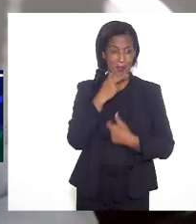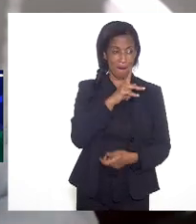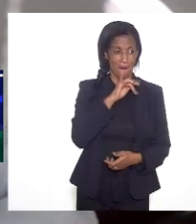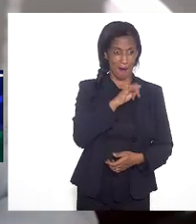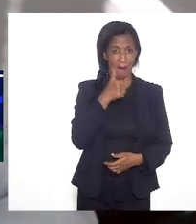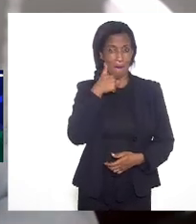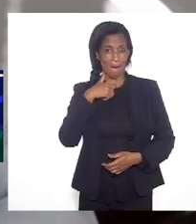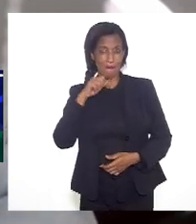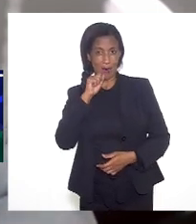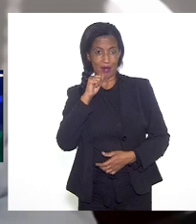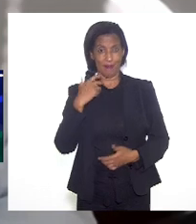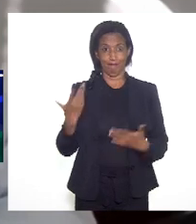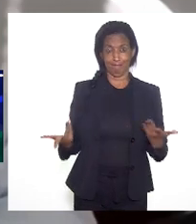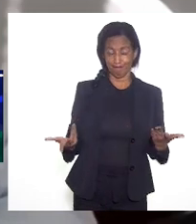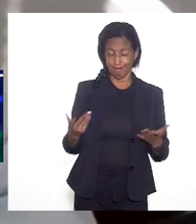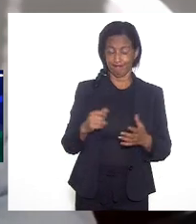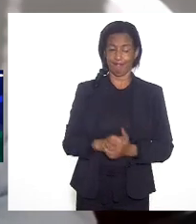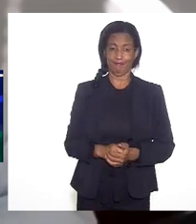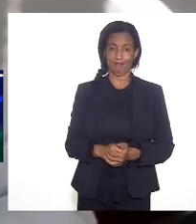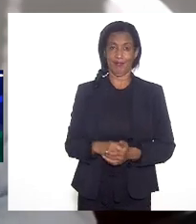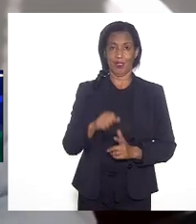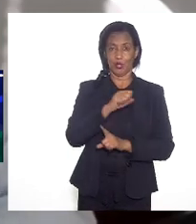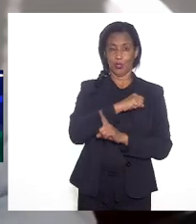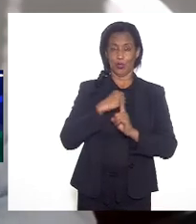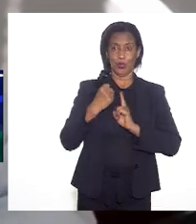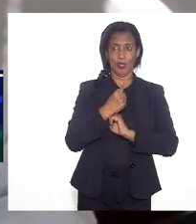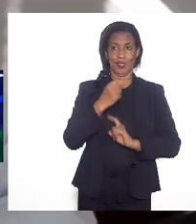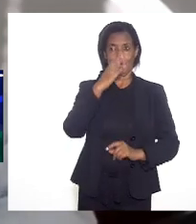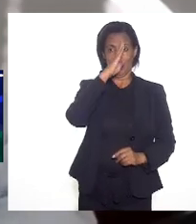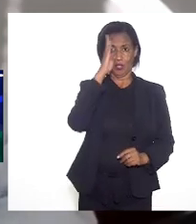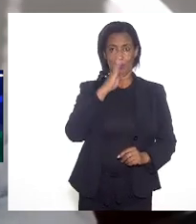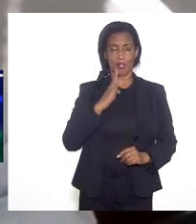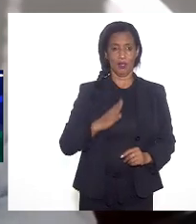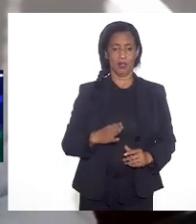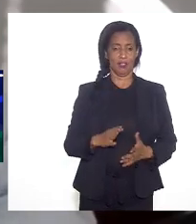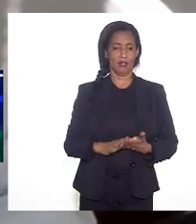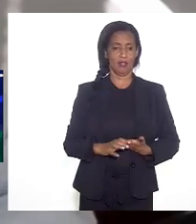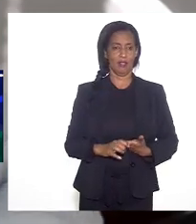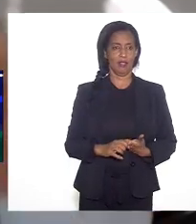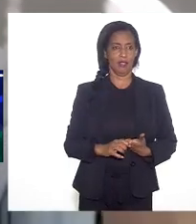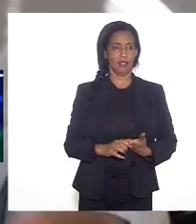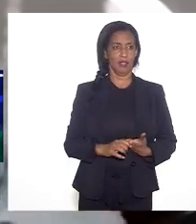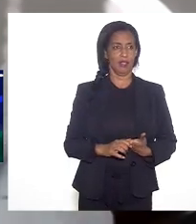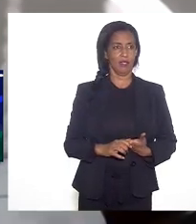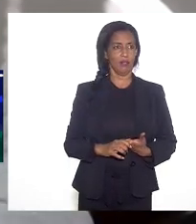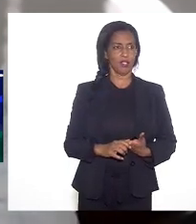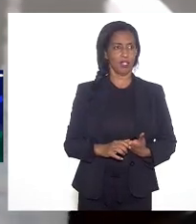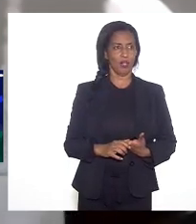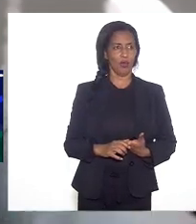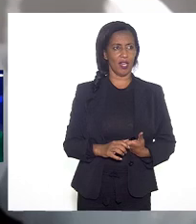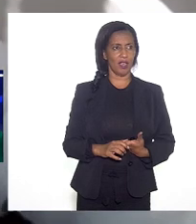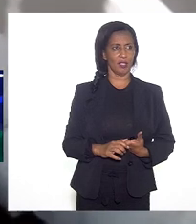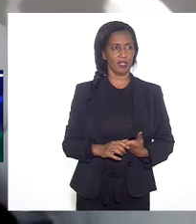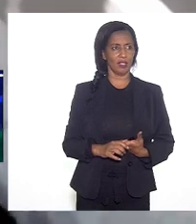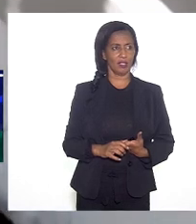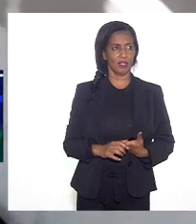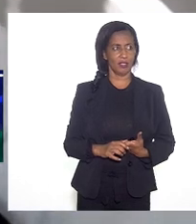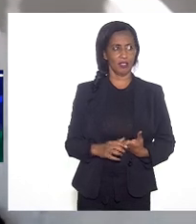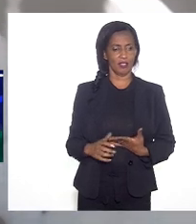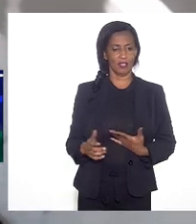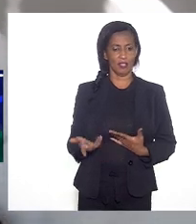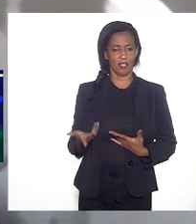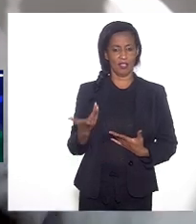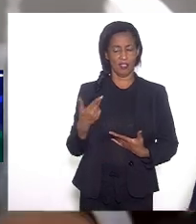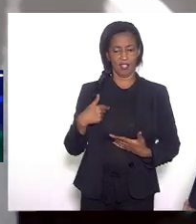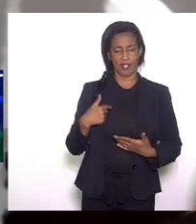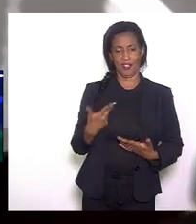trunfo da sociedade brasileira, que é a diversidade, que é a miscigenação, porém, muitas vezes, tratado como